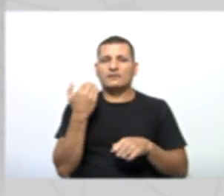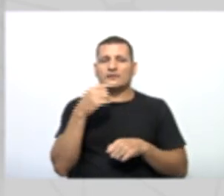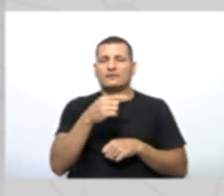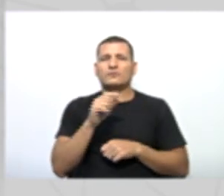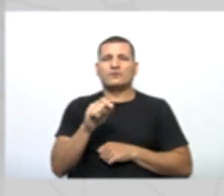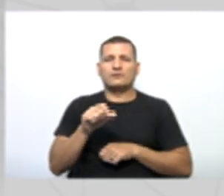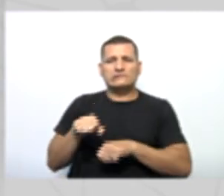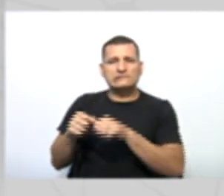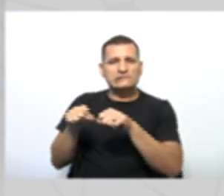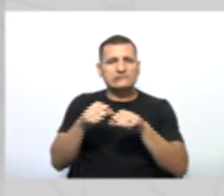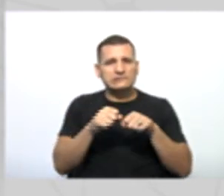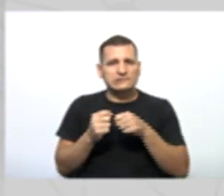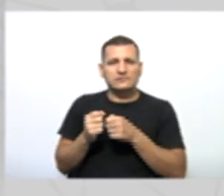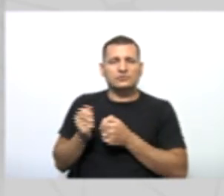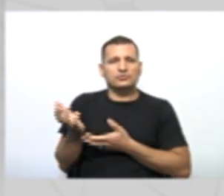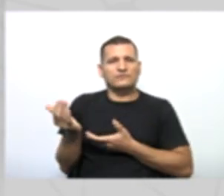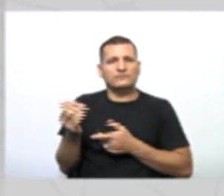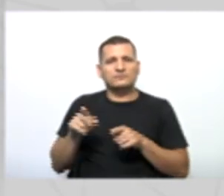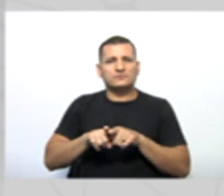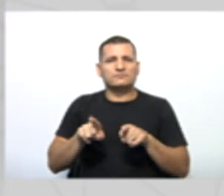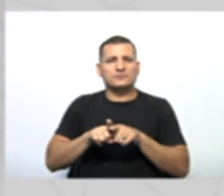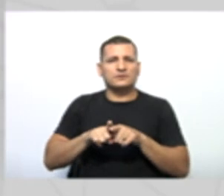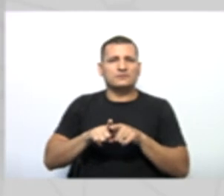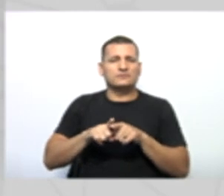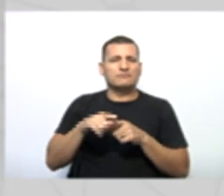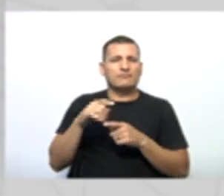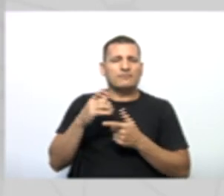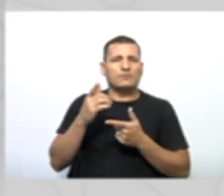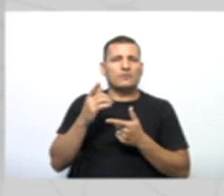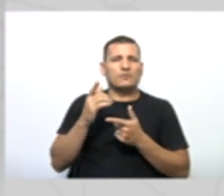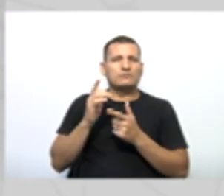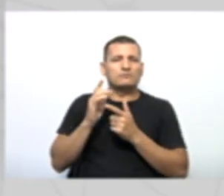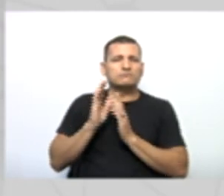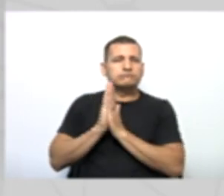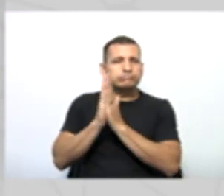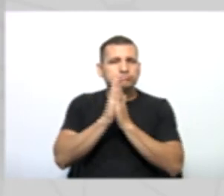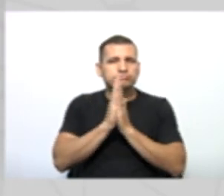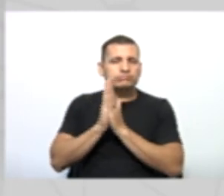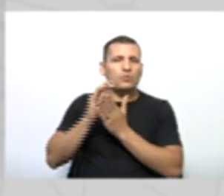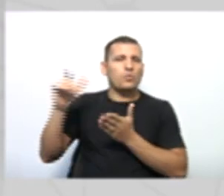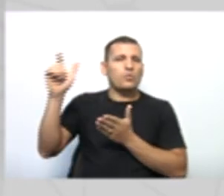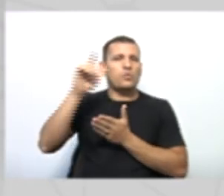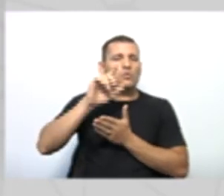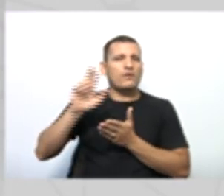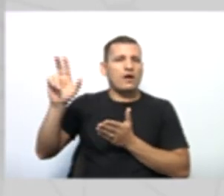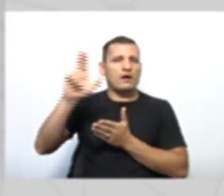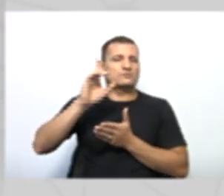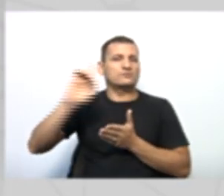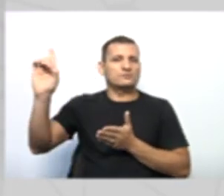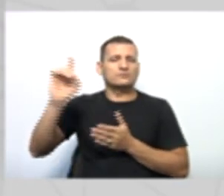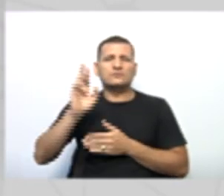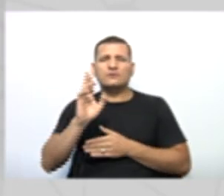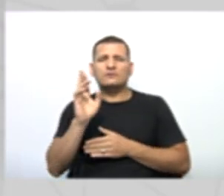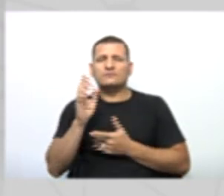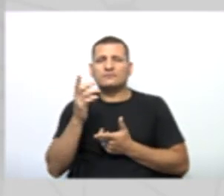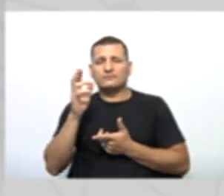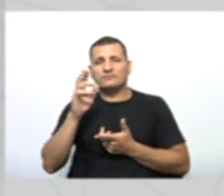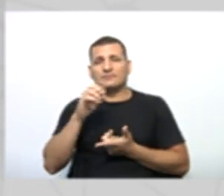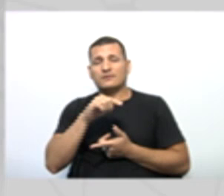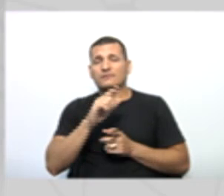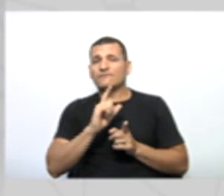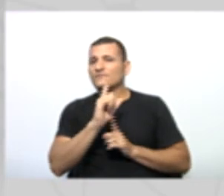adorar outros deuses. E esse daí, professor? Quem é que foi condenado à morte, gente? A gente até falou que ele se recusou a fugir